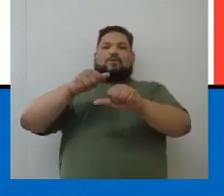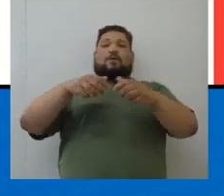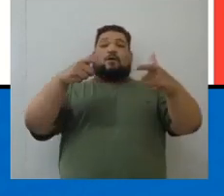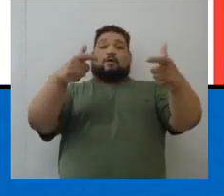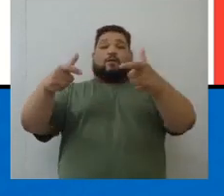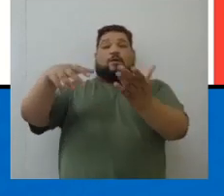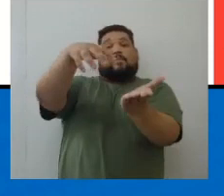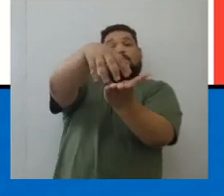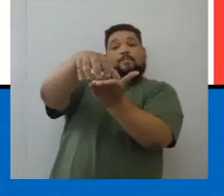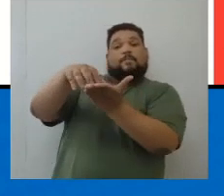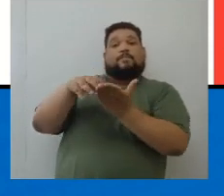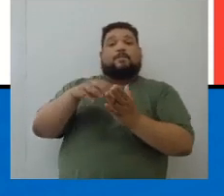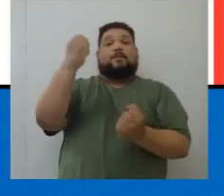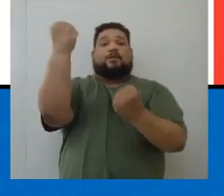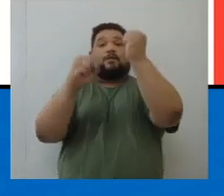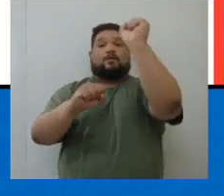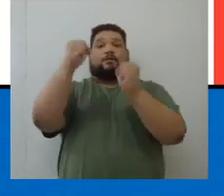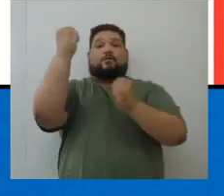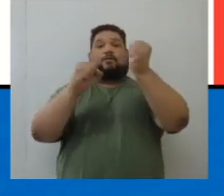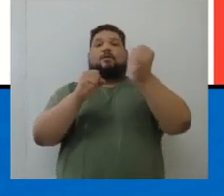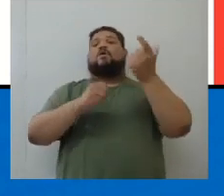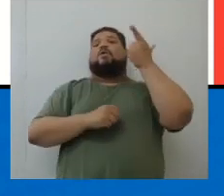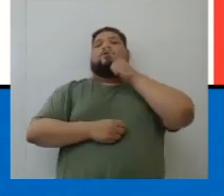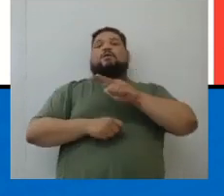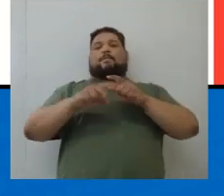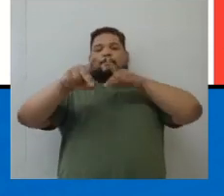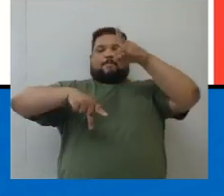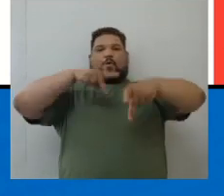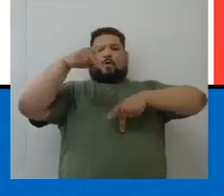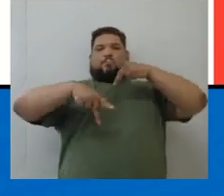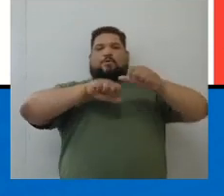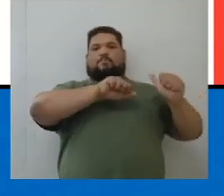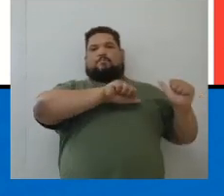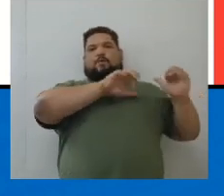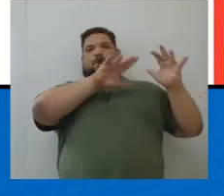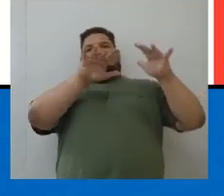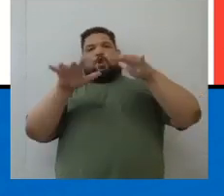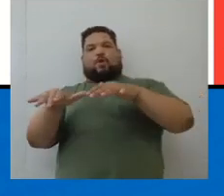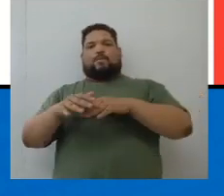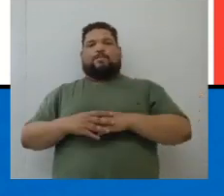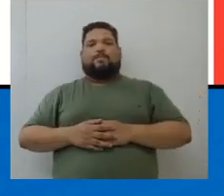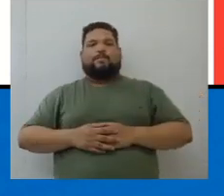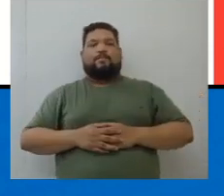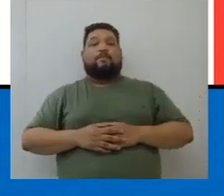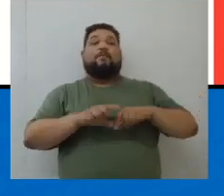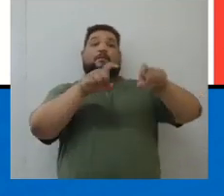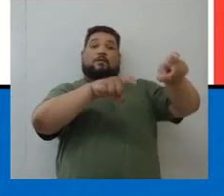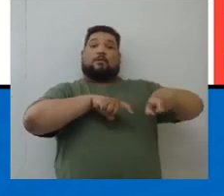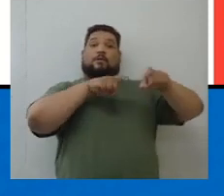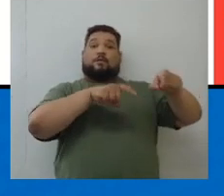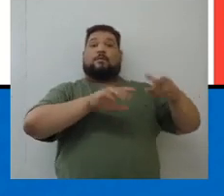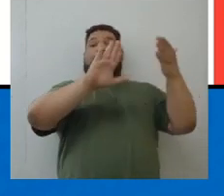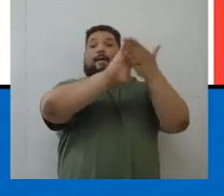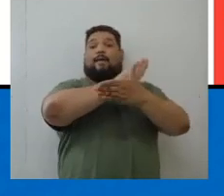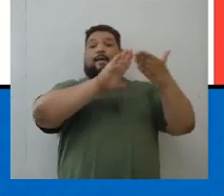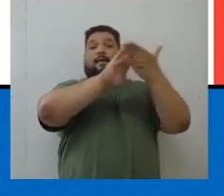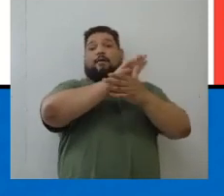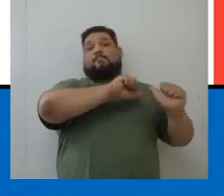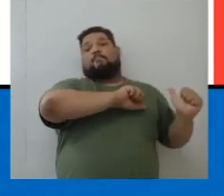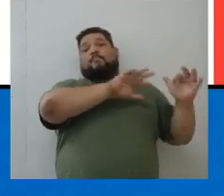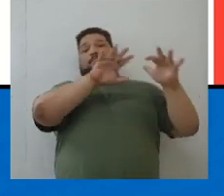vai proporcionar um incremento dessa população. Então, essa transferência de pessoas do campo para a cidade, ela